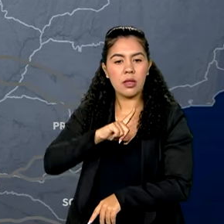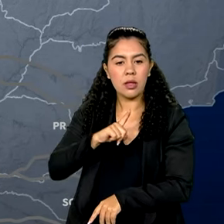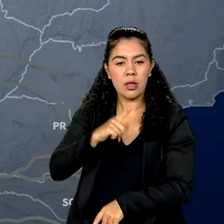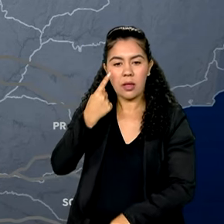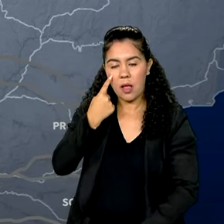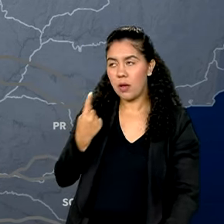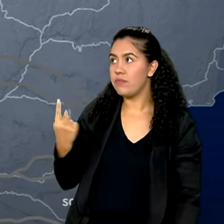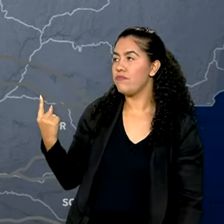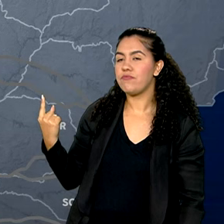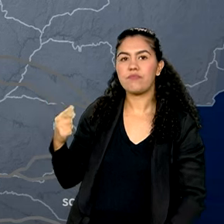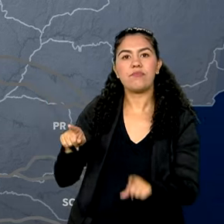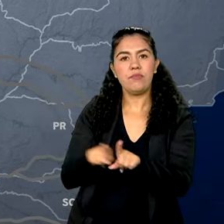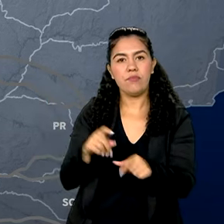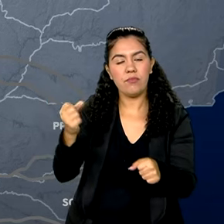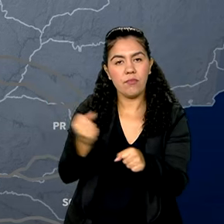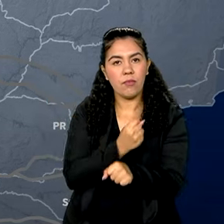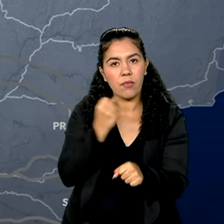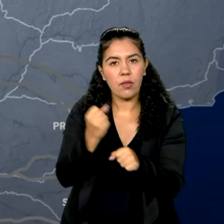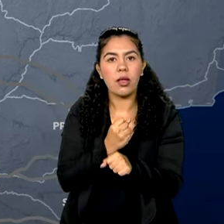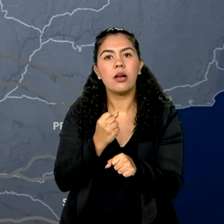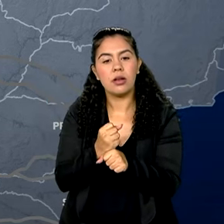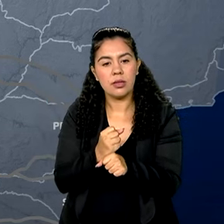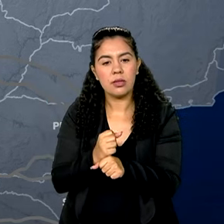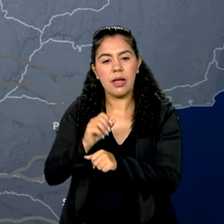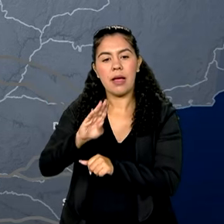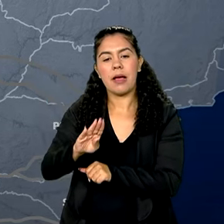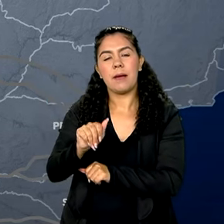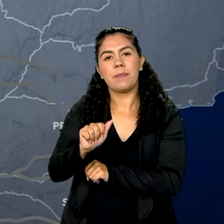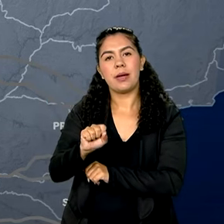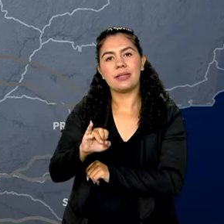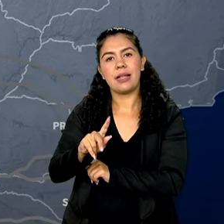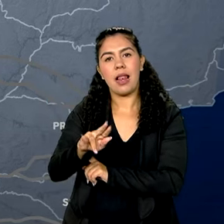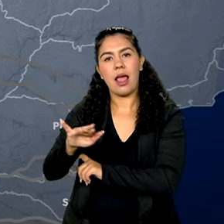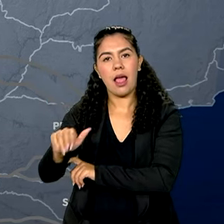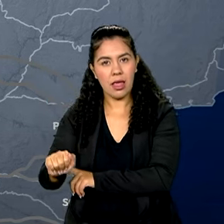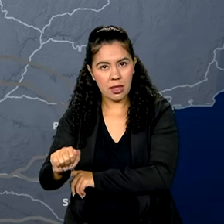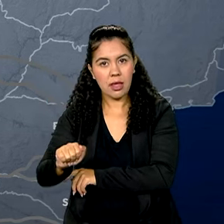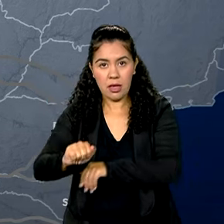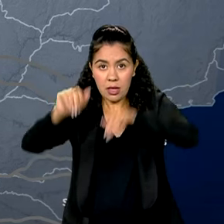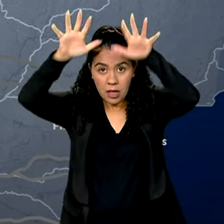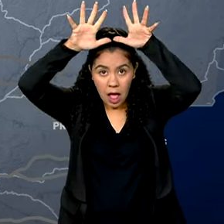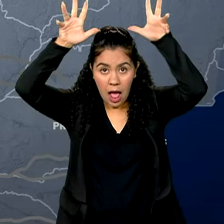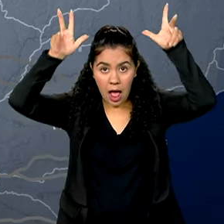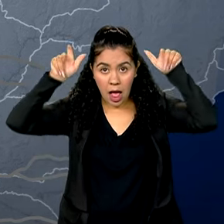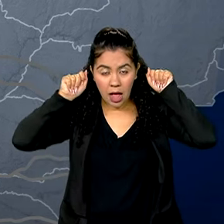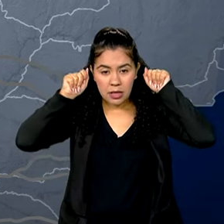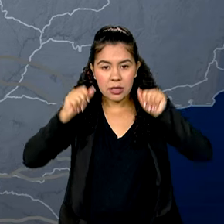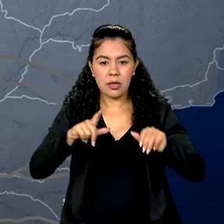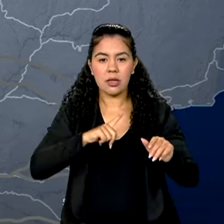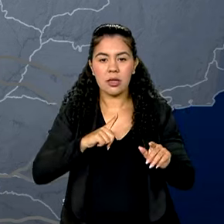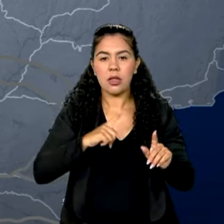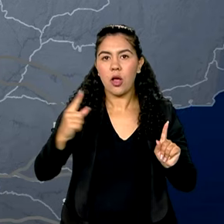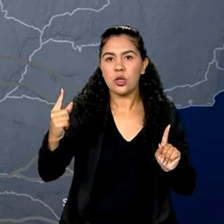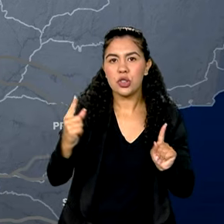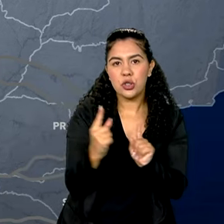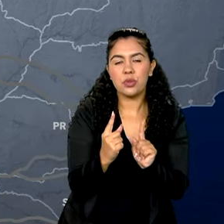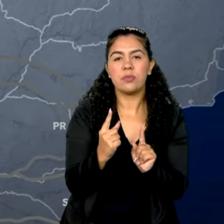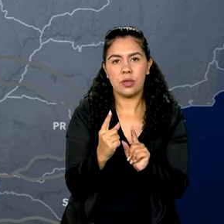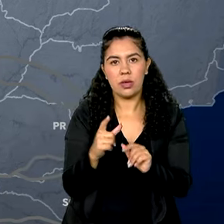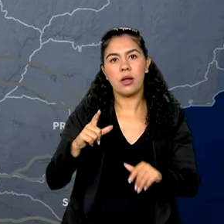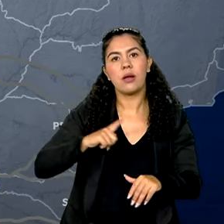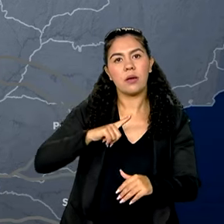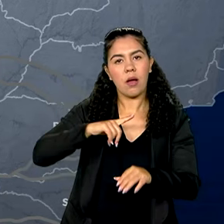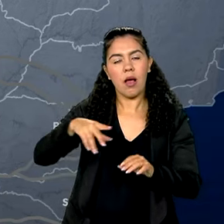a construção do contorno de Basileia, no Acre, vão encurtar as distâncias com Peru, Bolívia